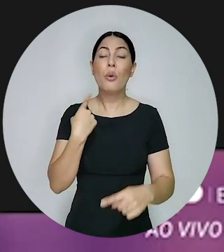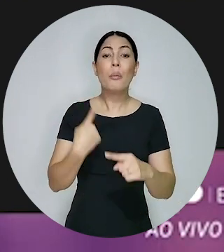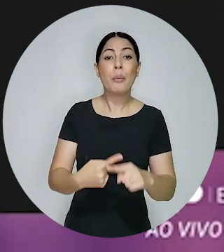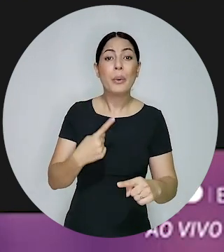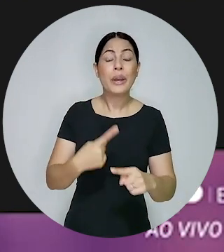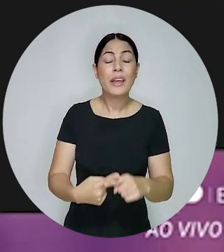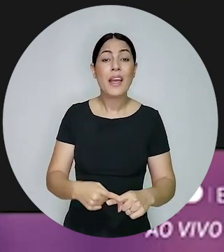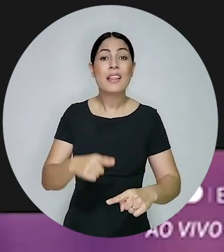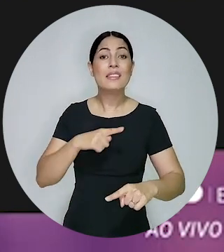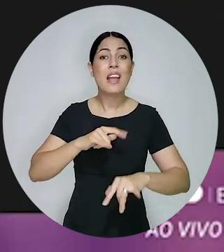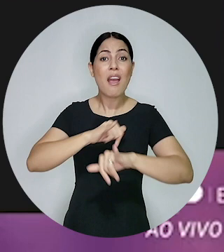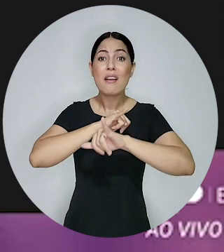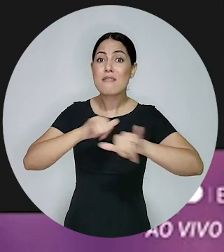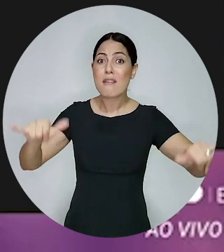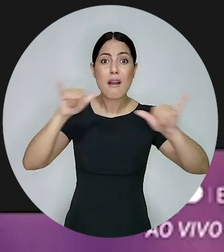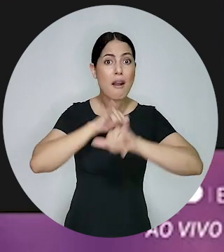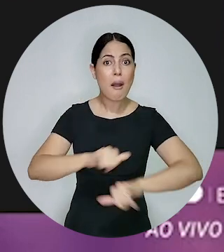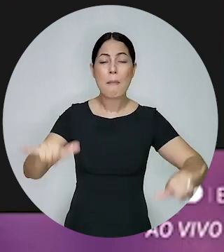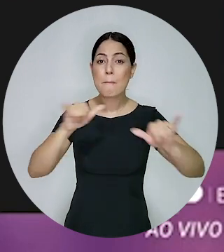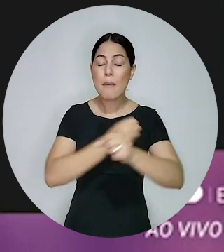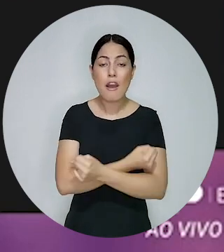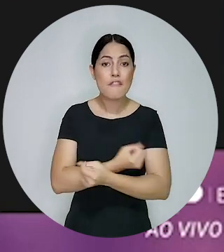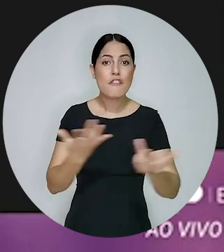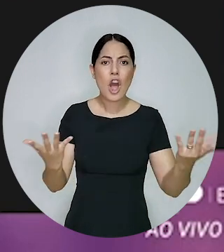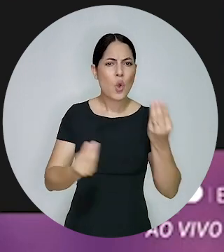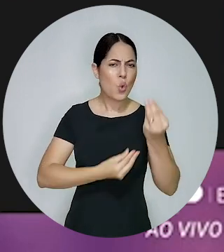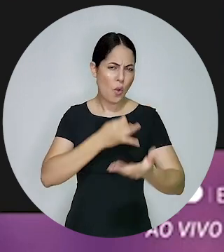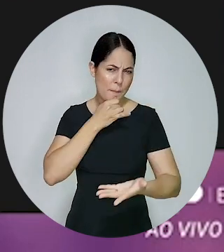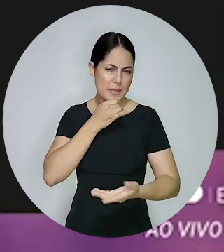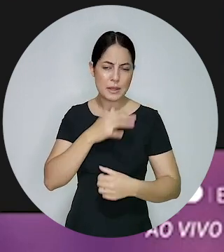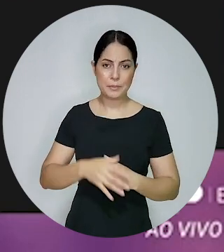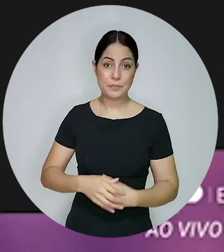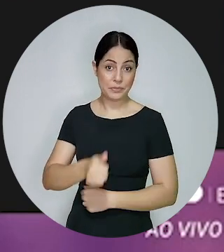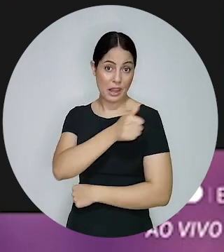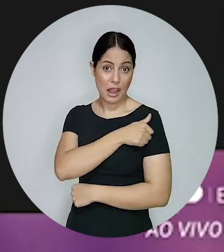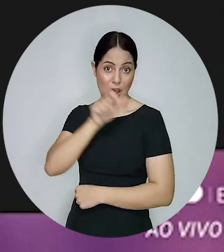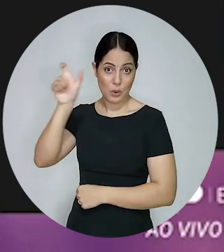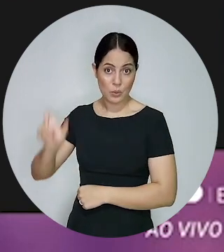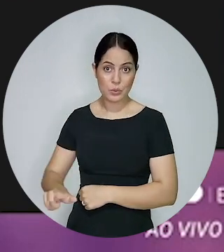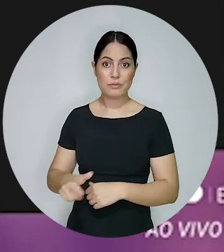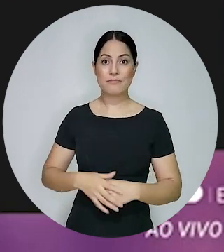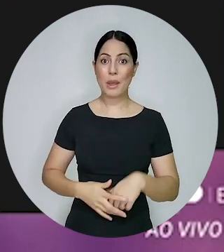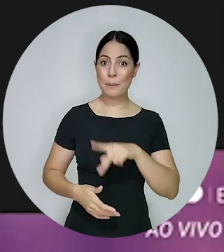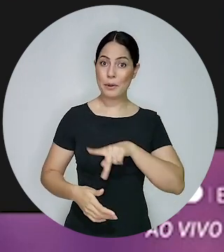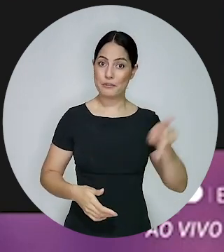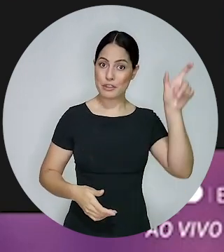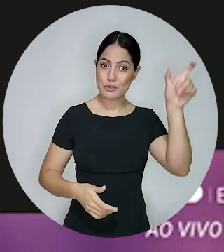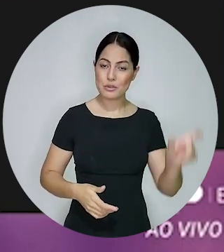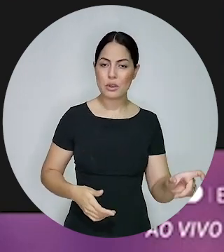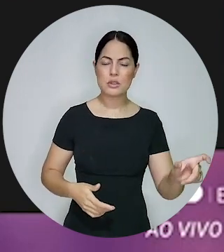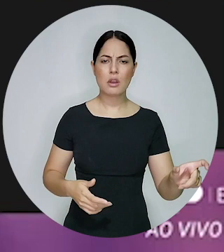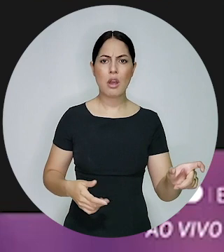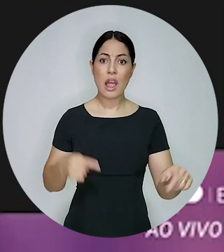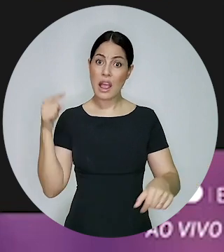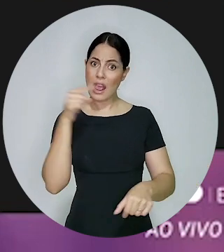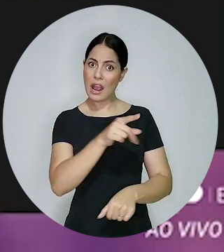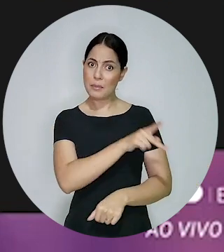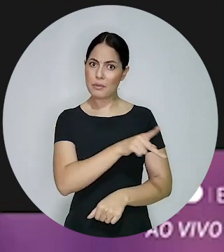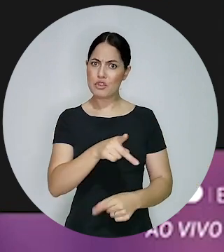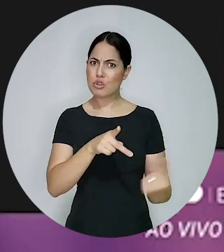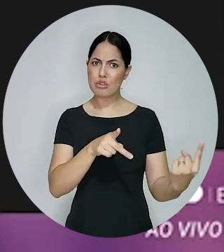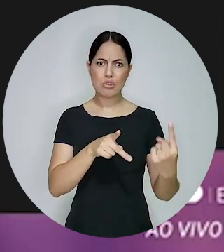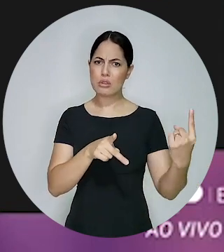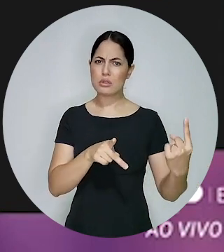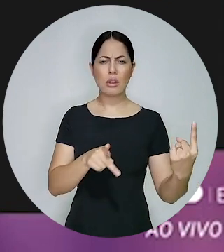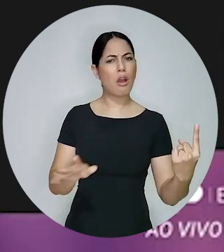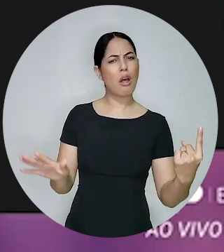viu acontecer foram diversas campanhas de alunos, professores, falando não